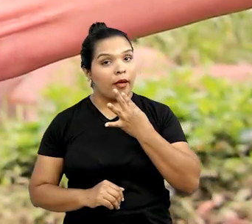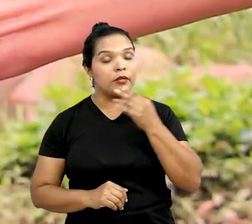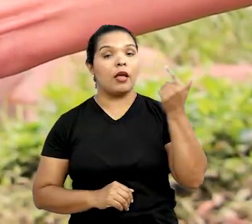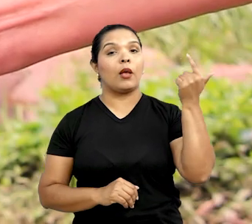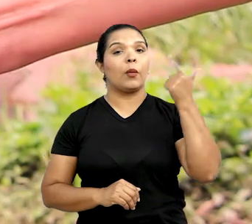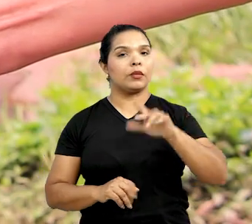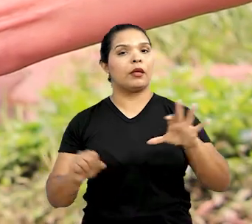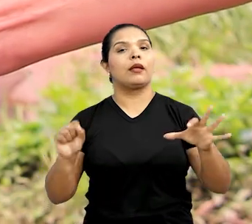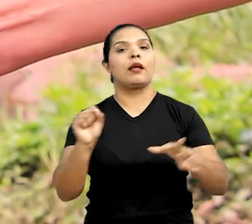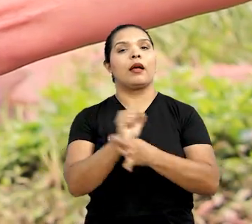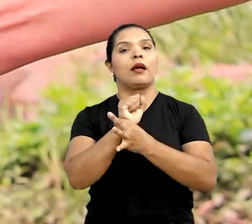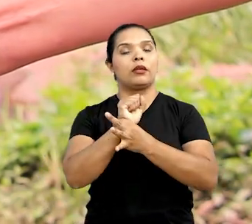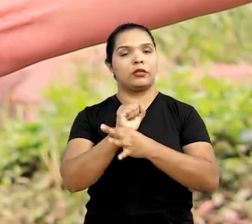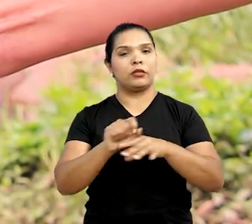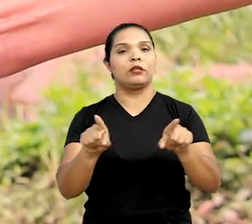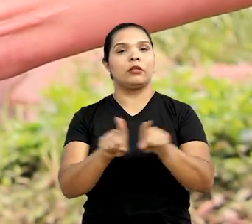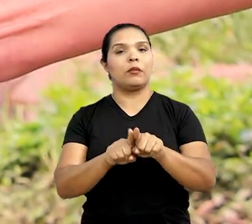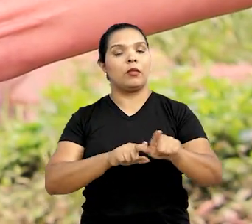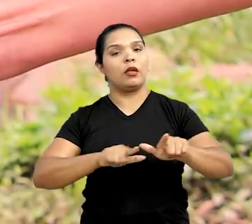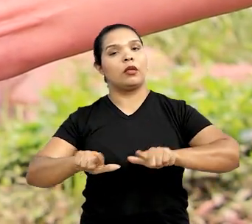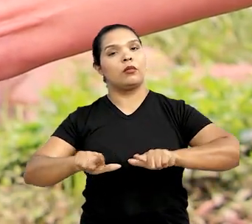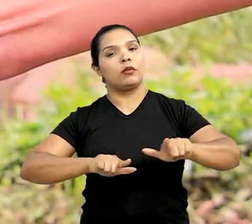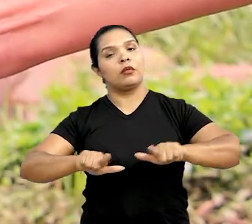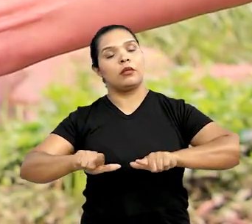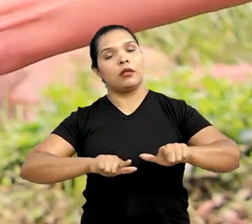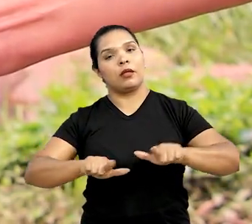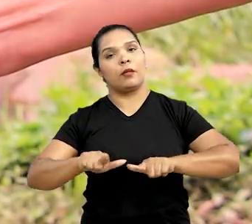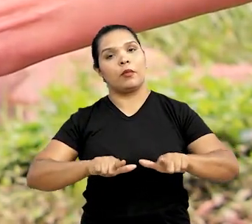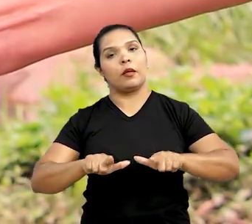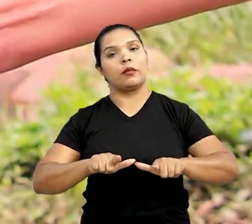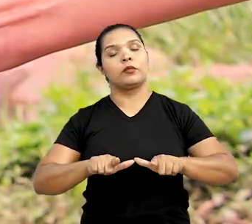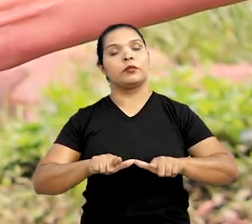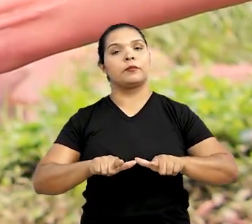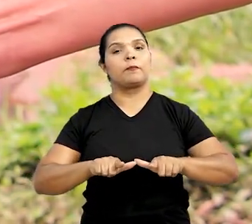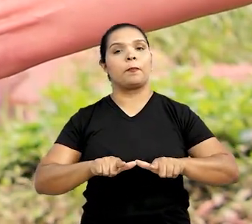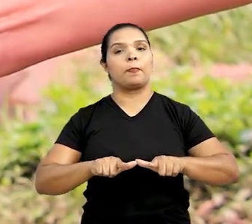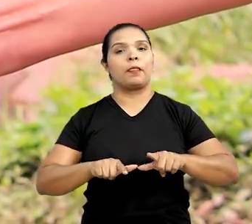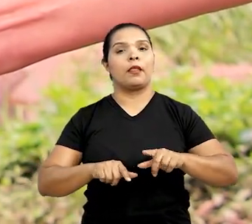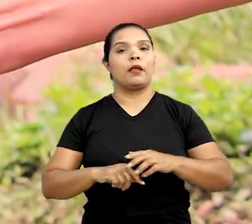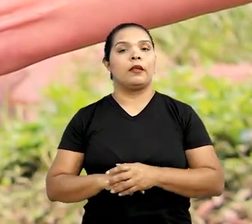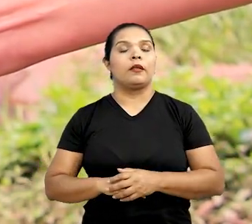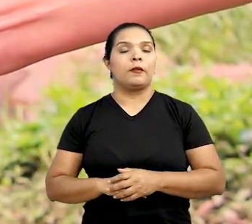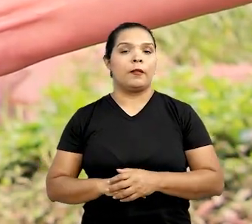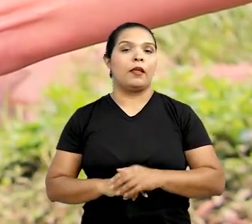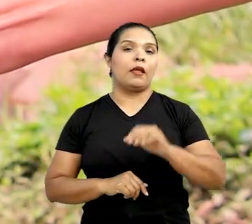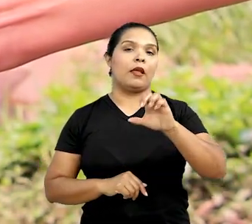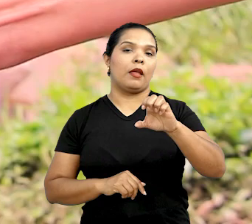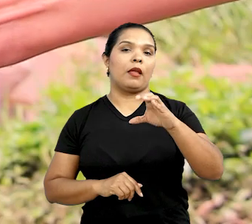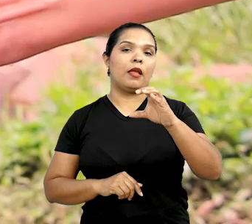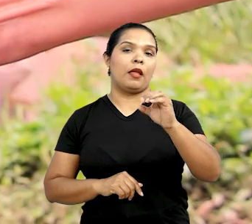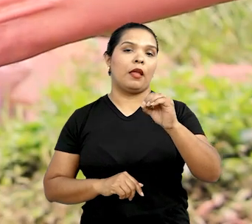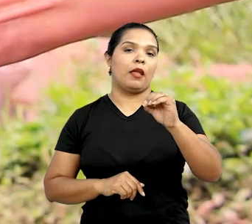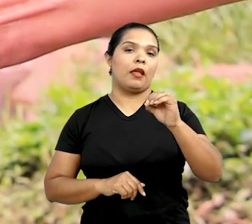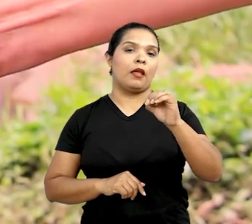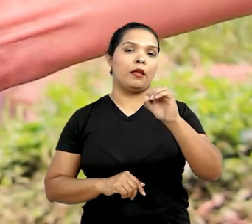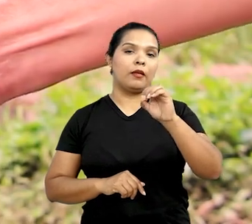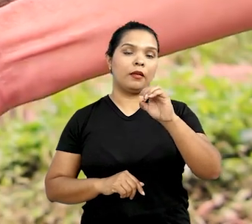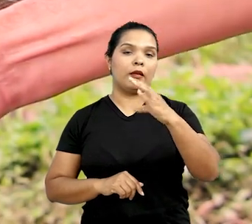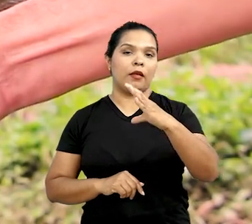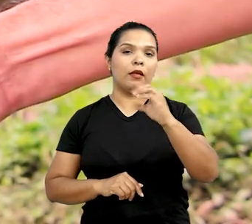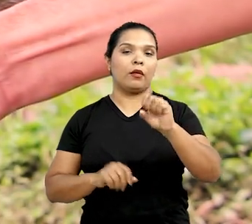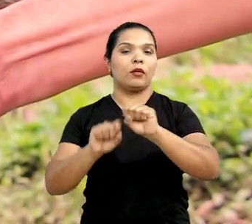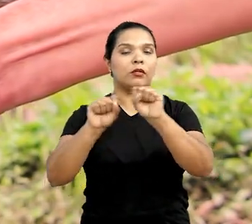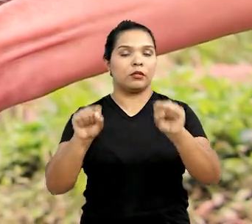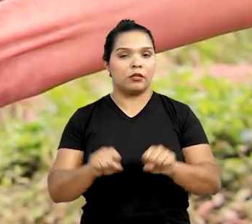você consegue garantir que os serviços, que são, digamos, a gente chama de serviços ecossistêmicos, que são utilizados